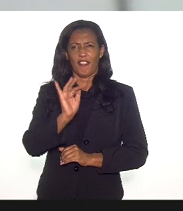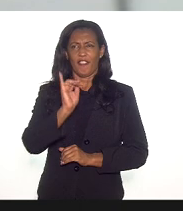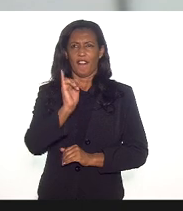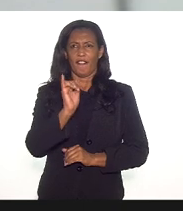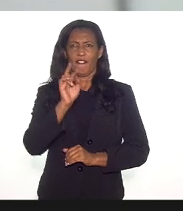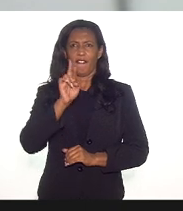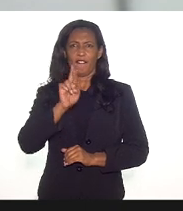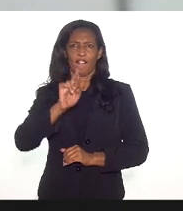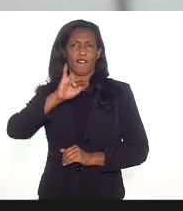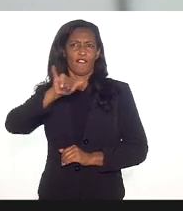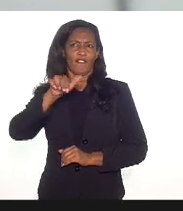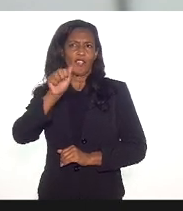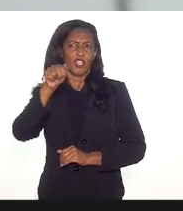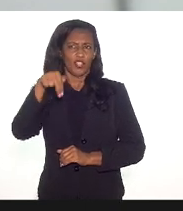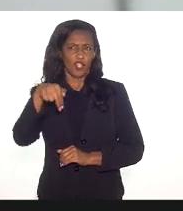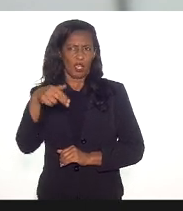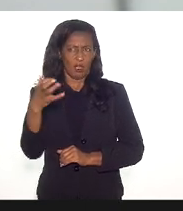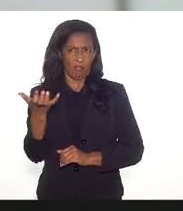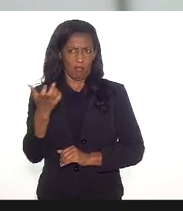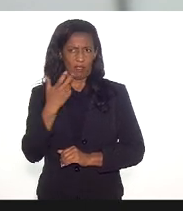pronunciar.